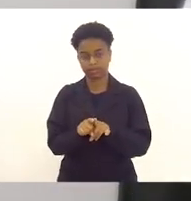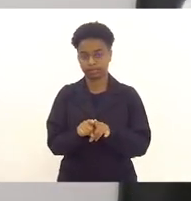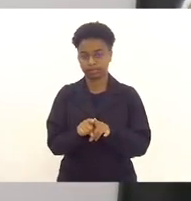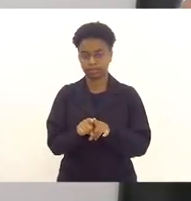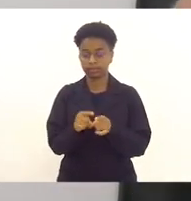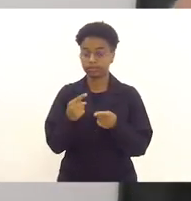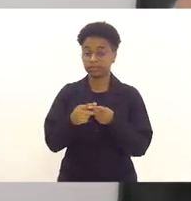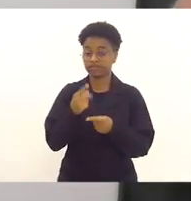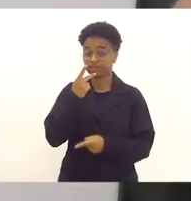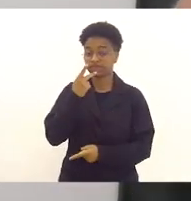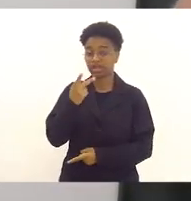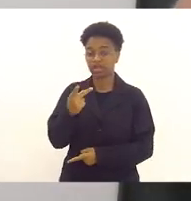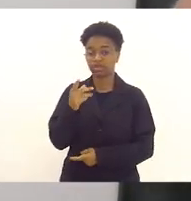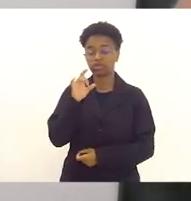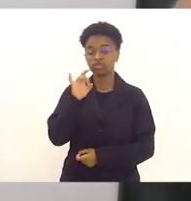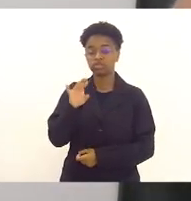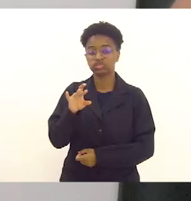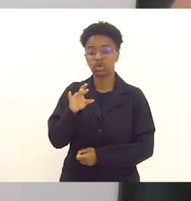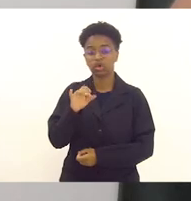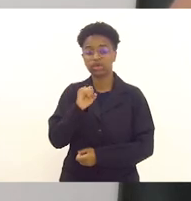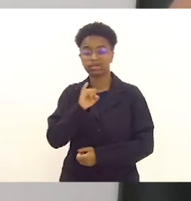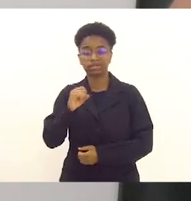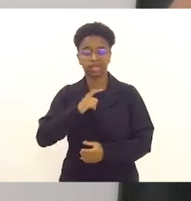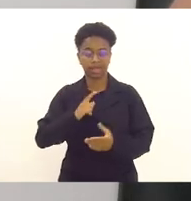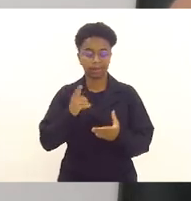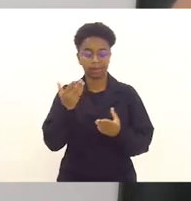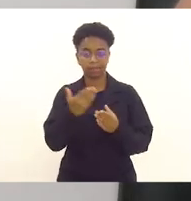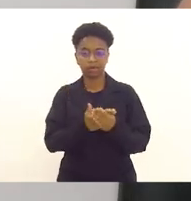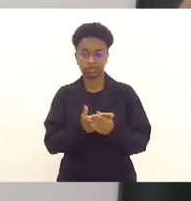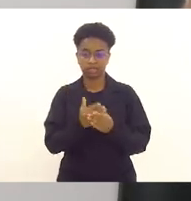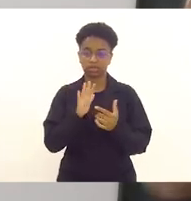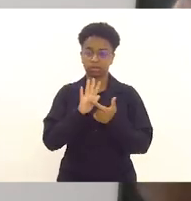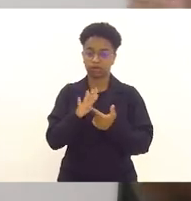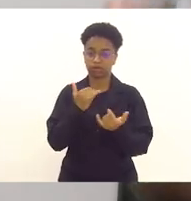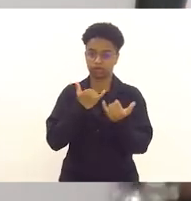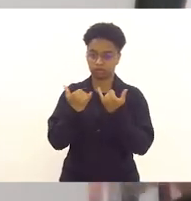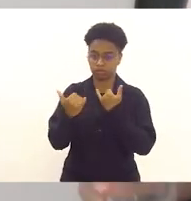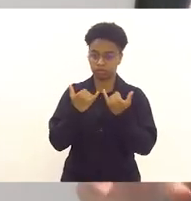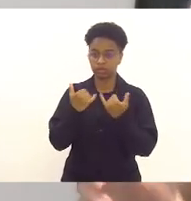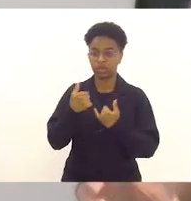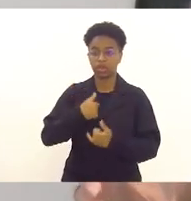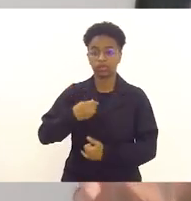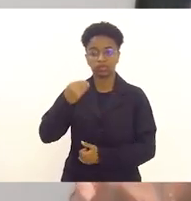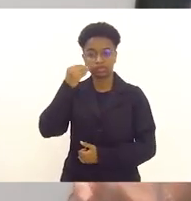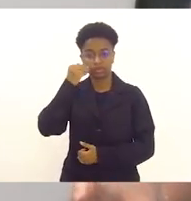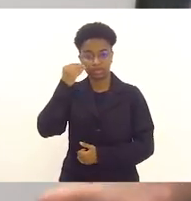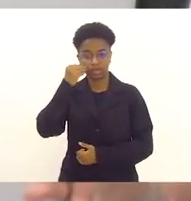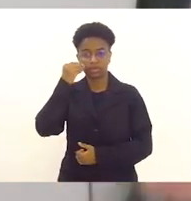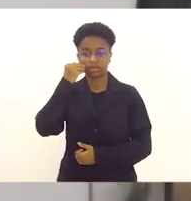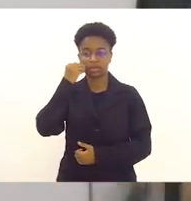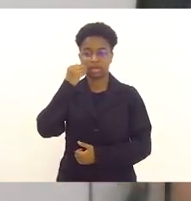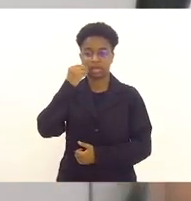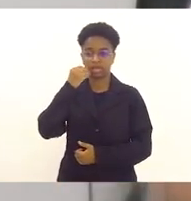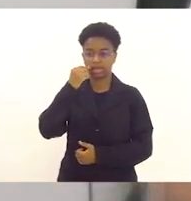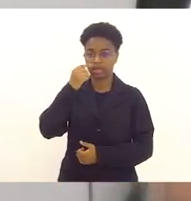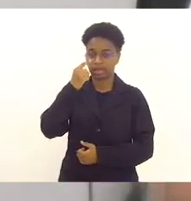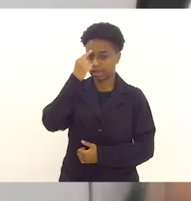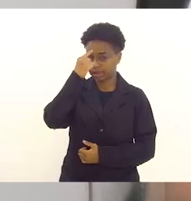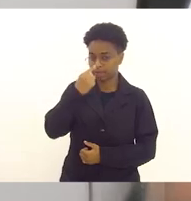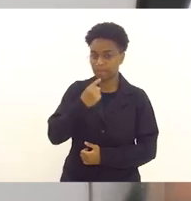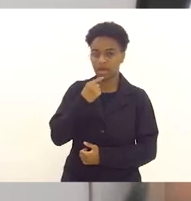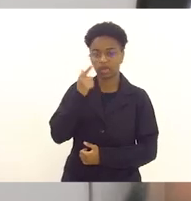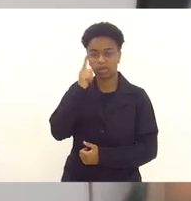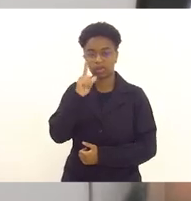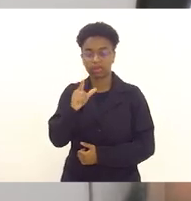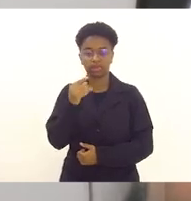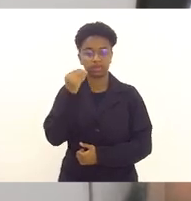falaram que somente com uma ação judicial para poder passar as informações fui atrás Corri atrás das assim das